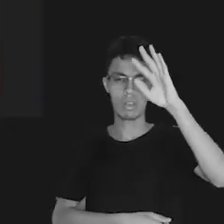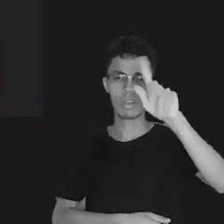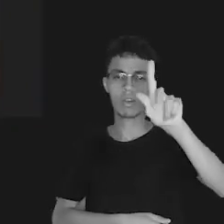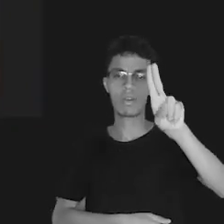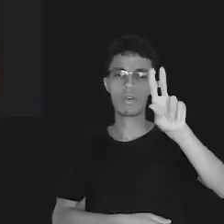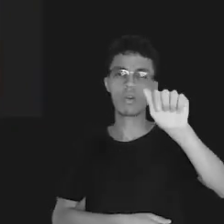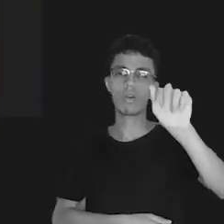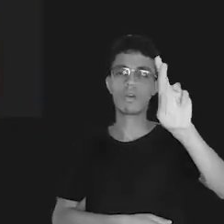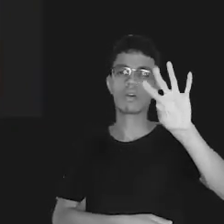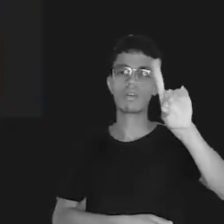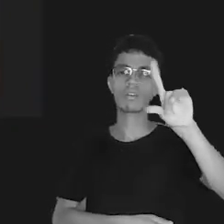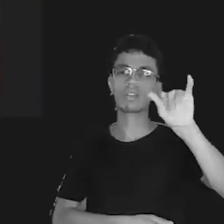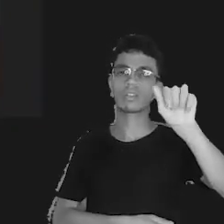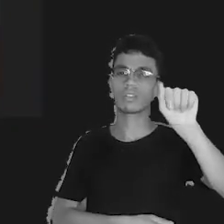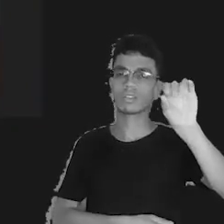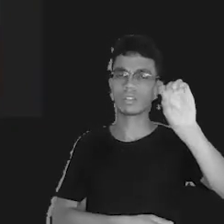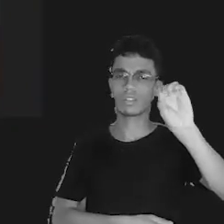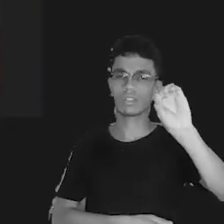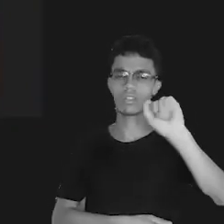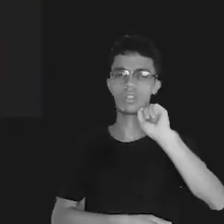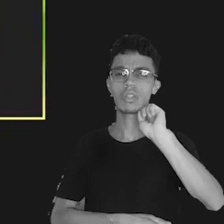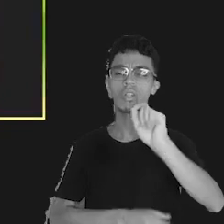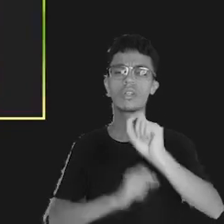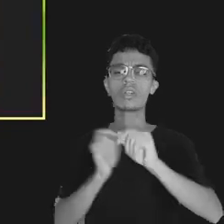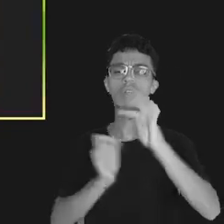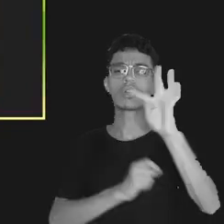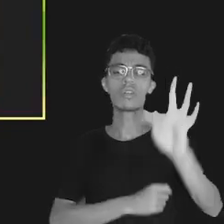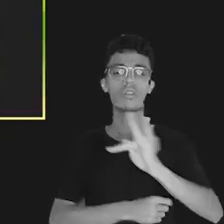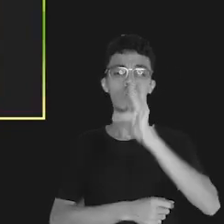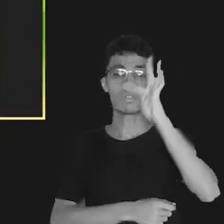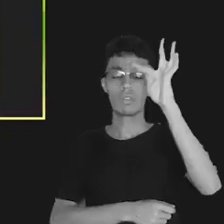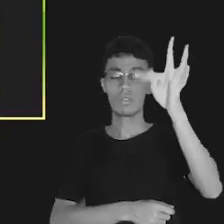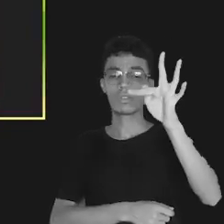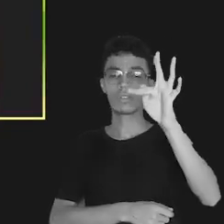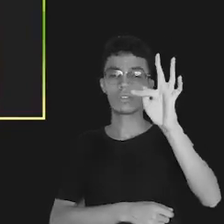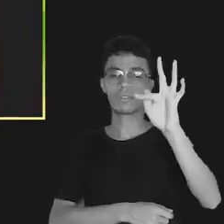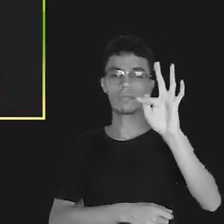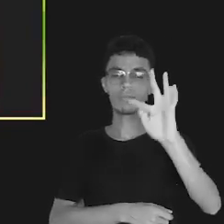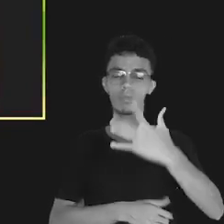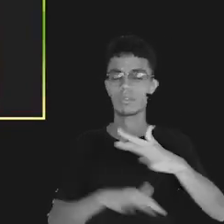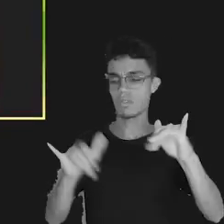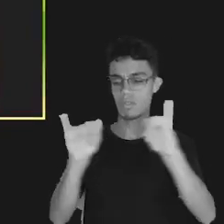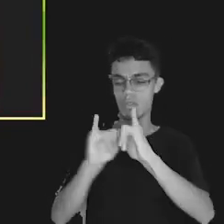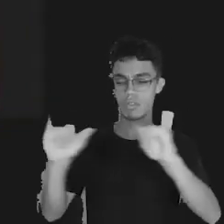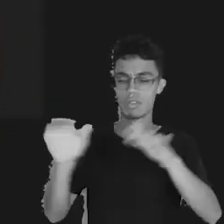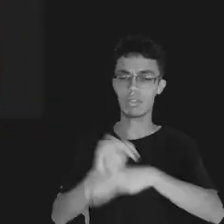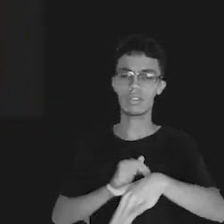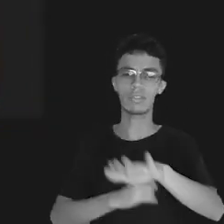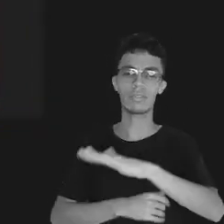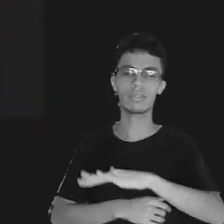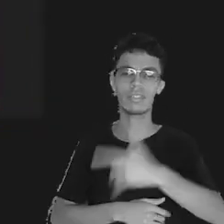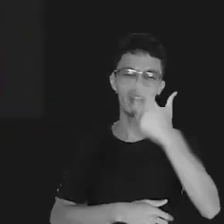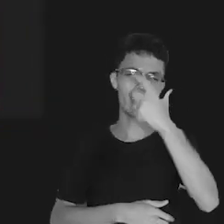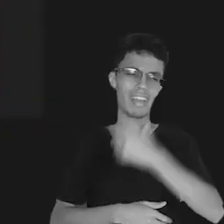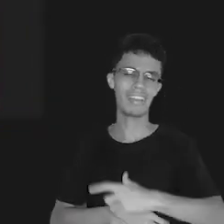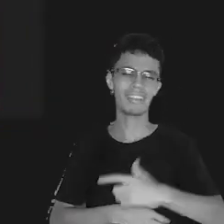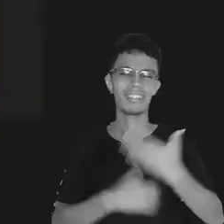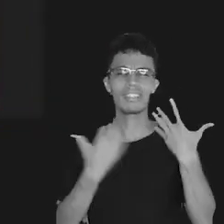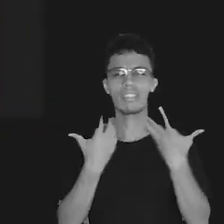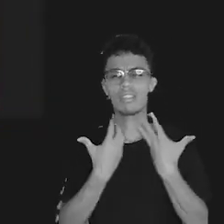Guardiães? De quê? De um futuro, assim disseram. Eu estou